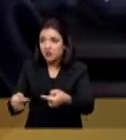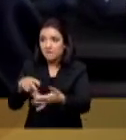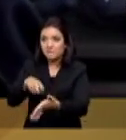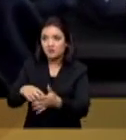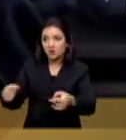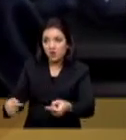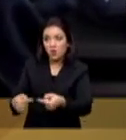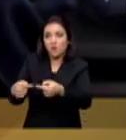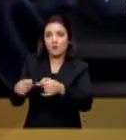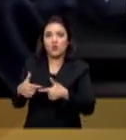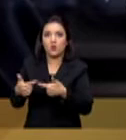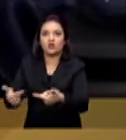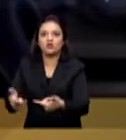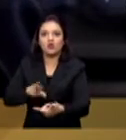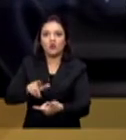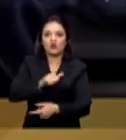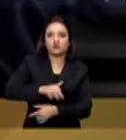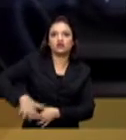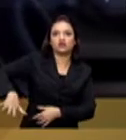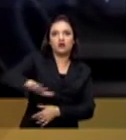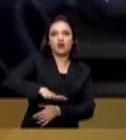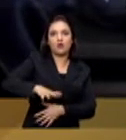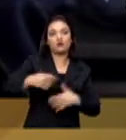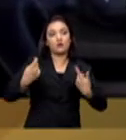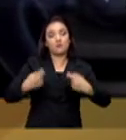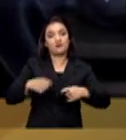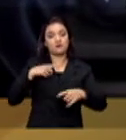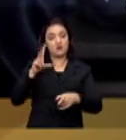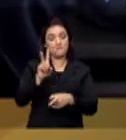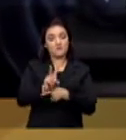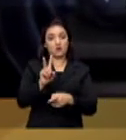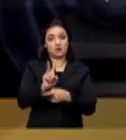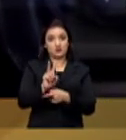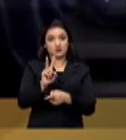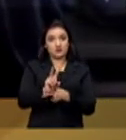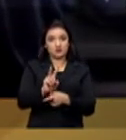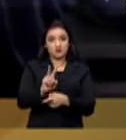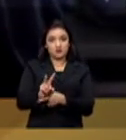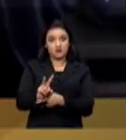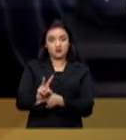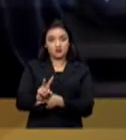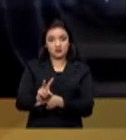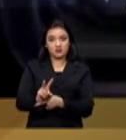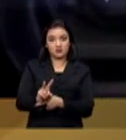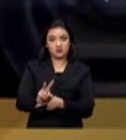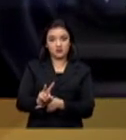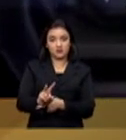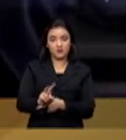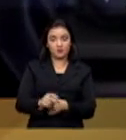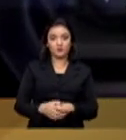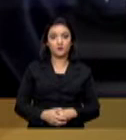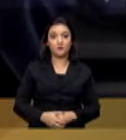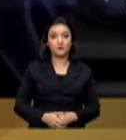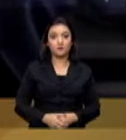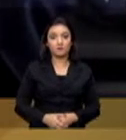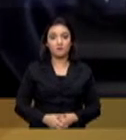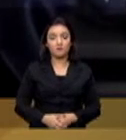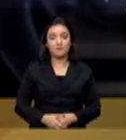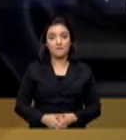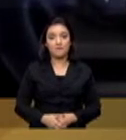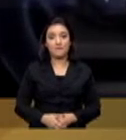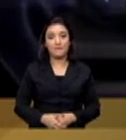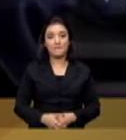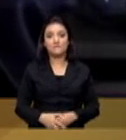mandamento, tanto a proteção deficiente, como também estabelece a